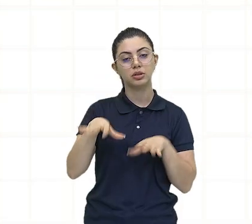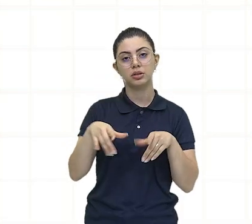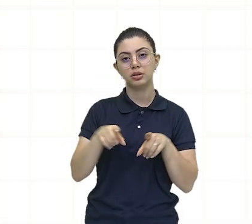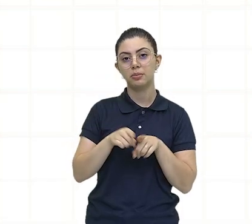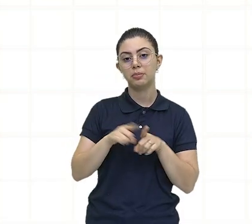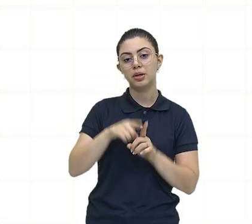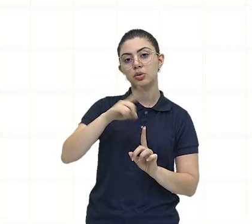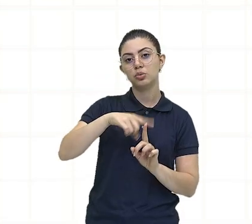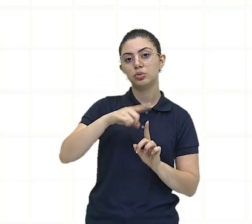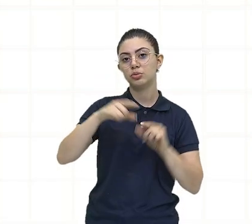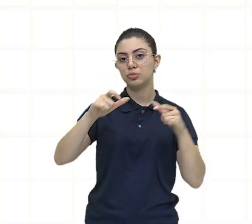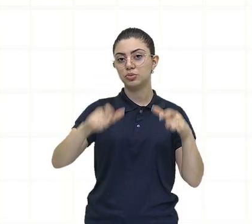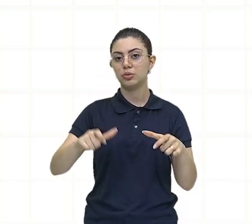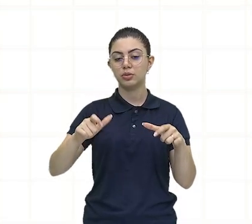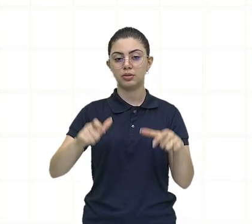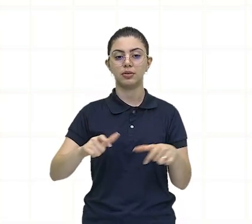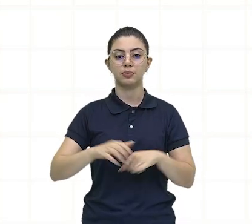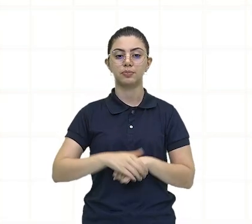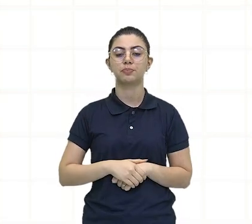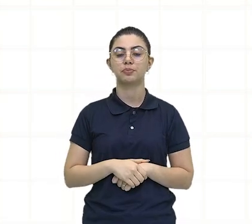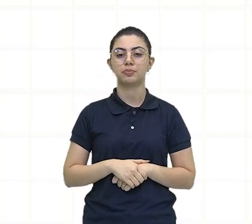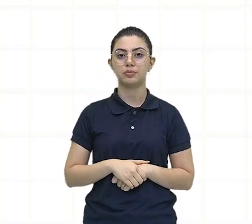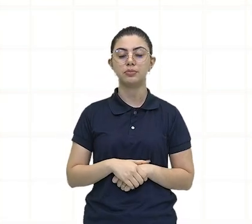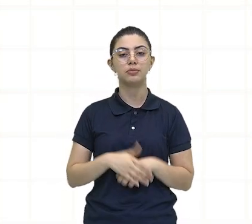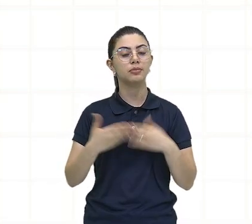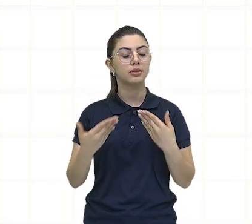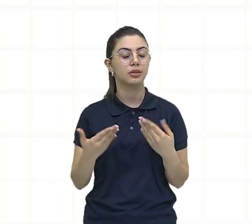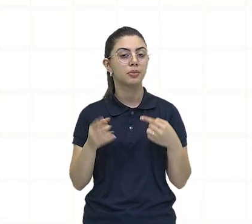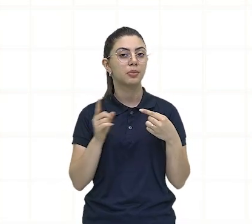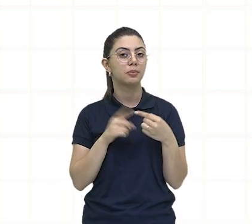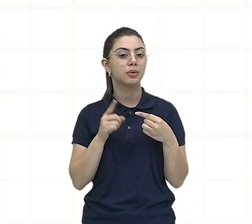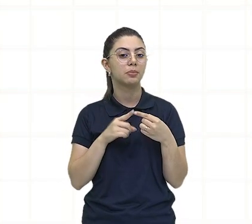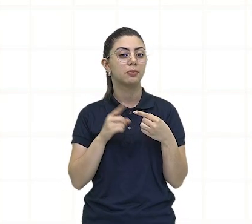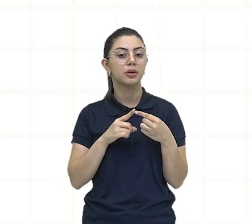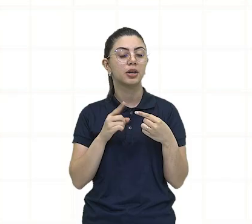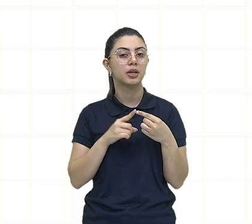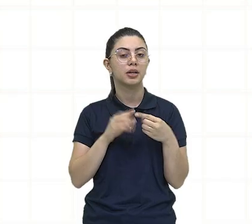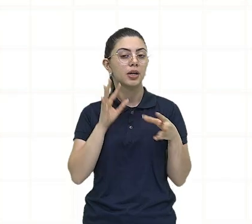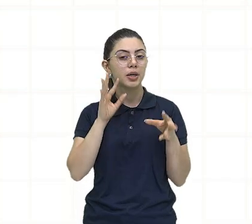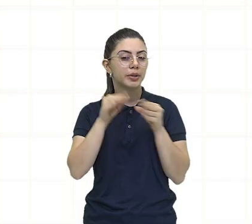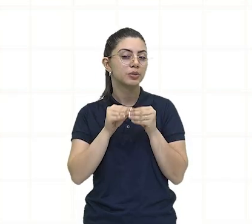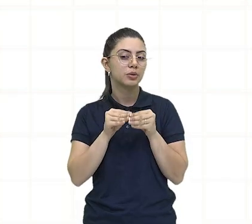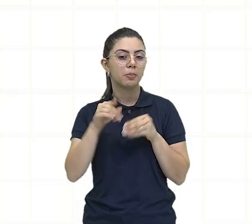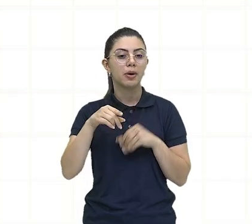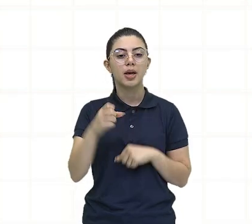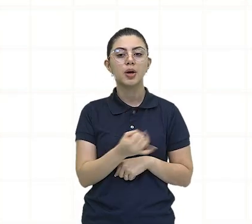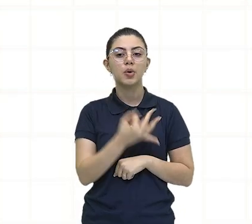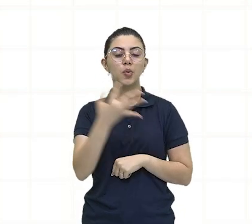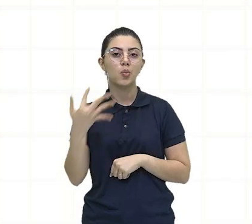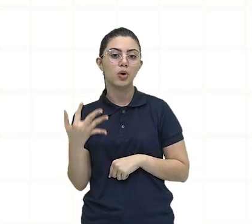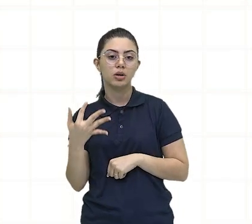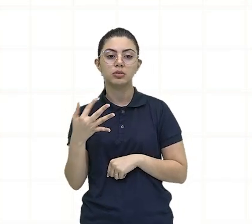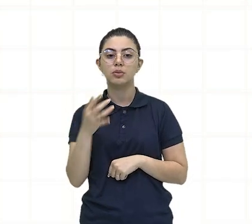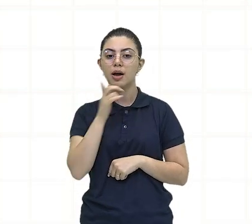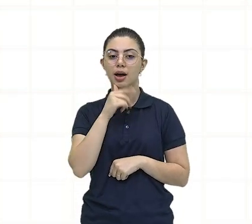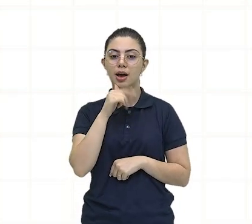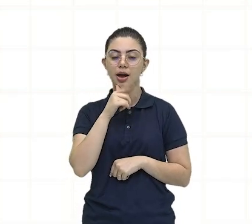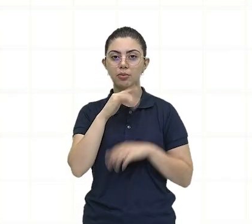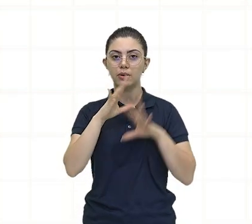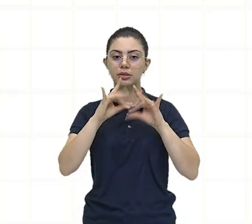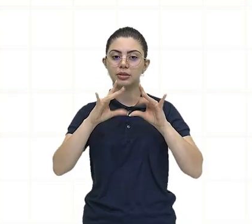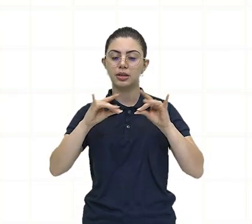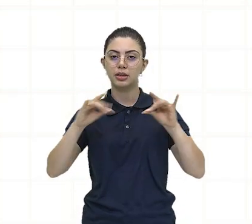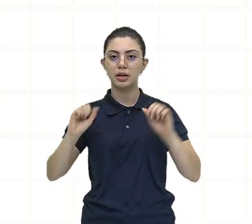de ambiente que se localiza. Umidade absoluta, então, é a quantidade total de vapor de água que há